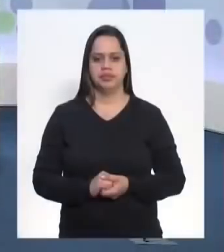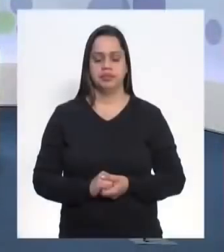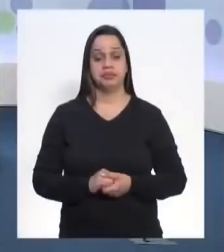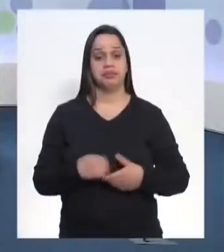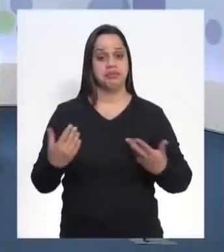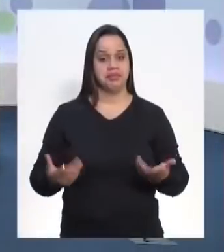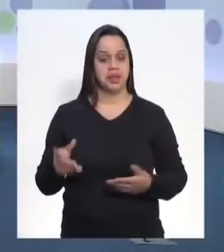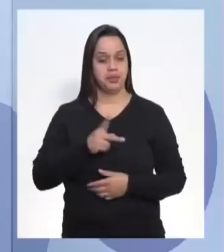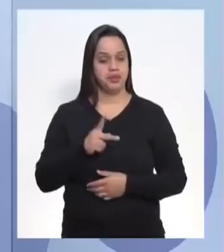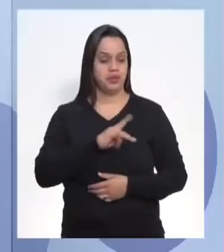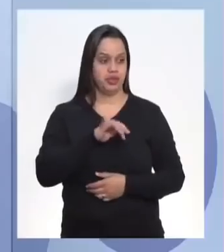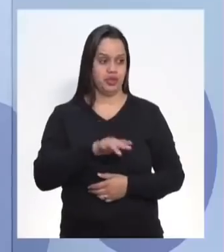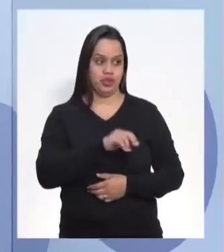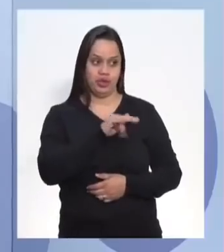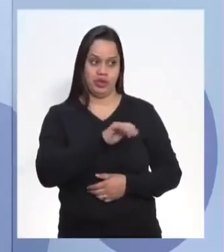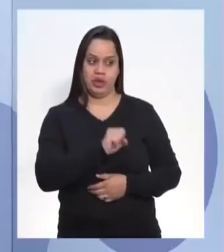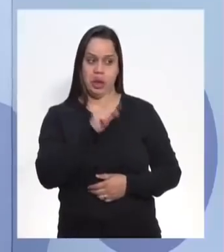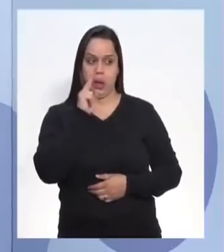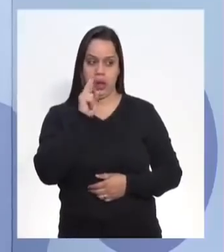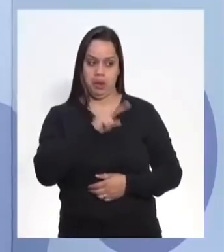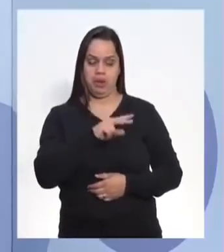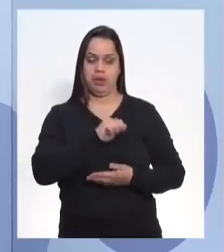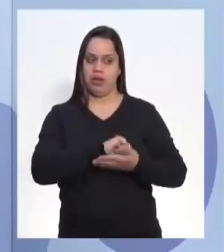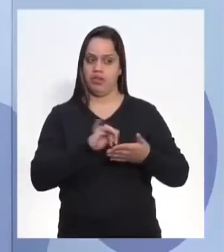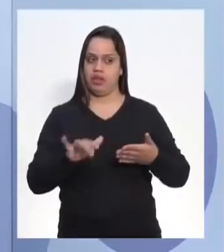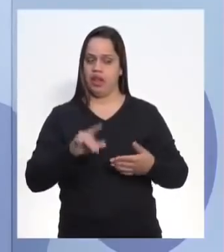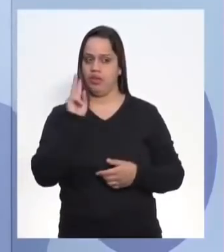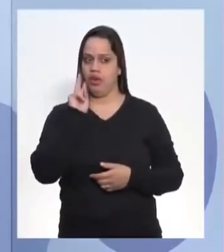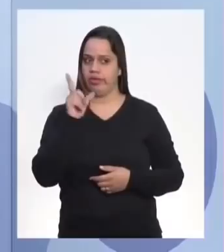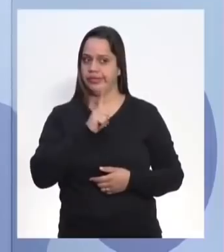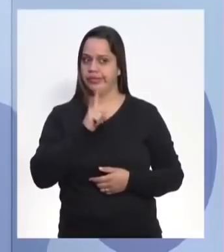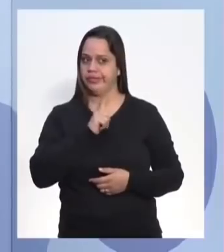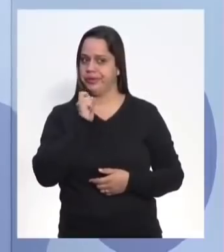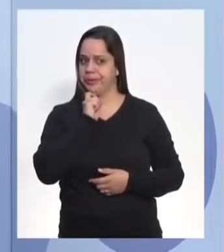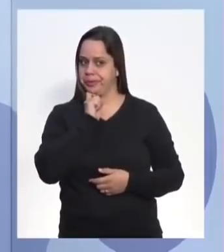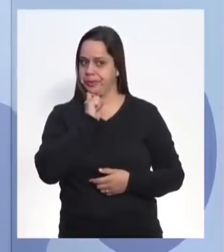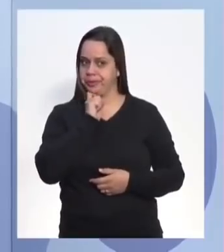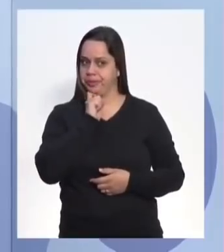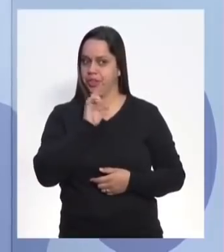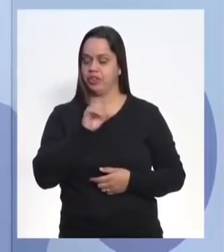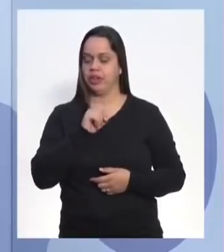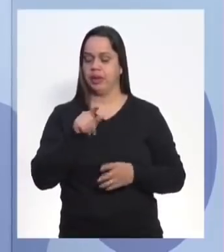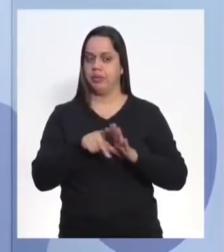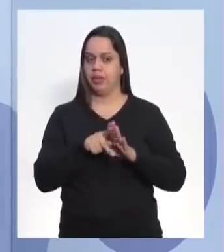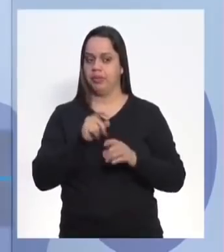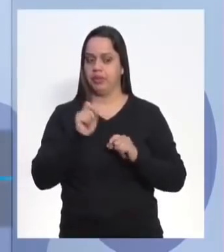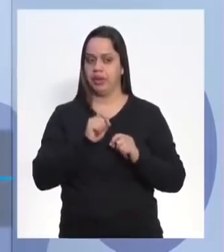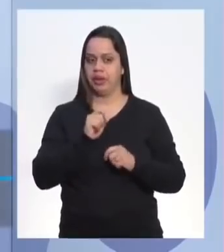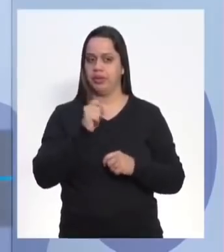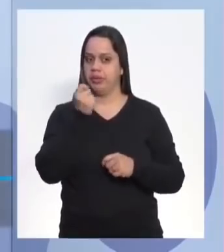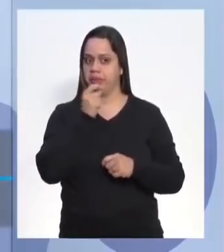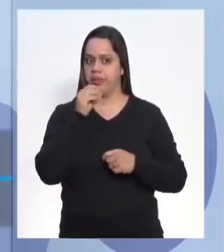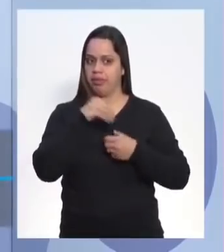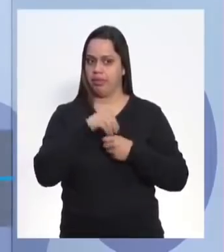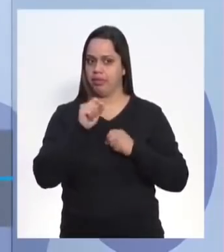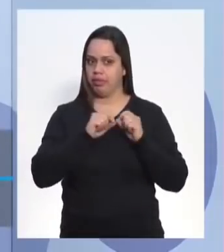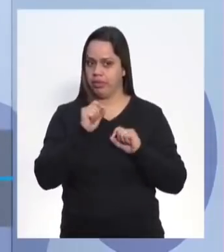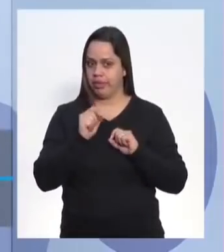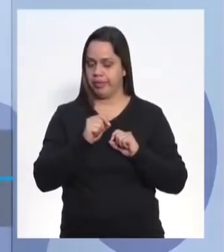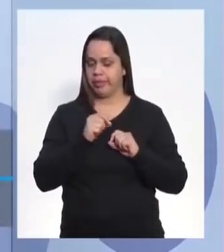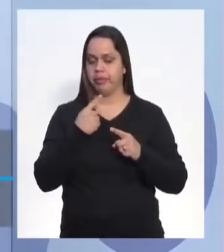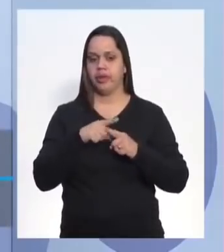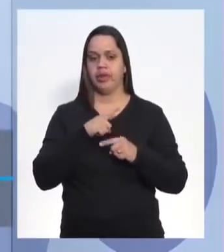Olha, Jonas, eu acho que esse exercício aí ele foi meio pegadinha para os alunos, para alguns. Por quê? A gente tem várias